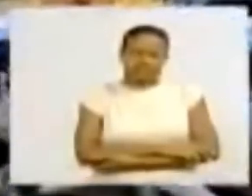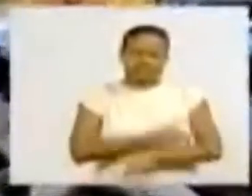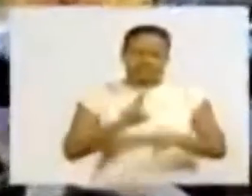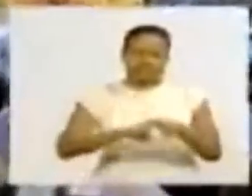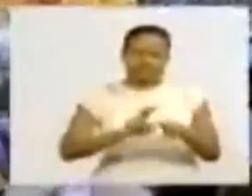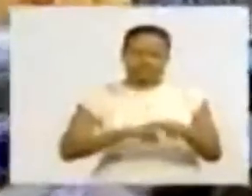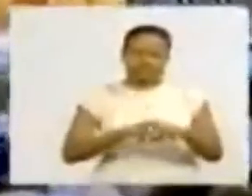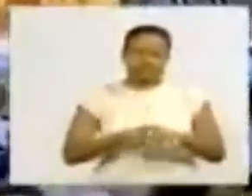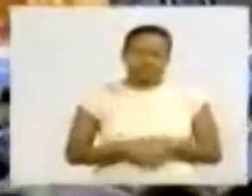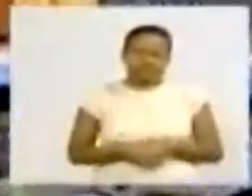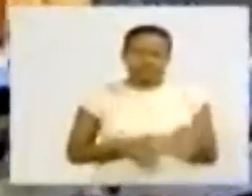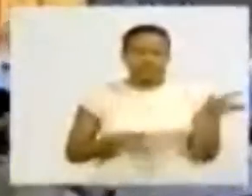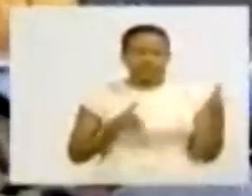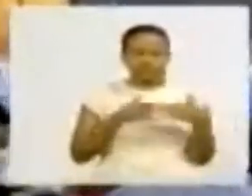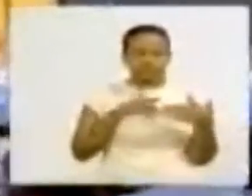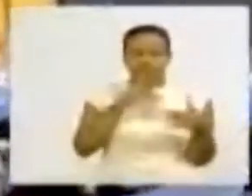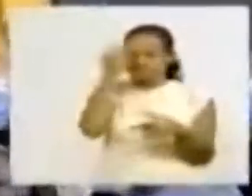Agora senta.